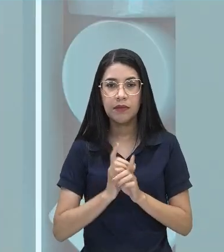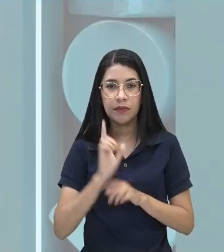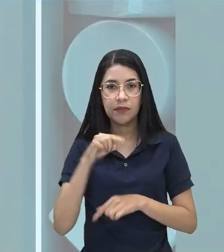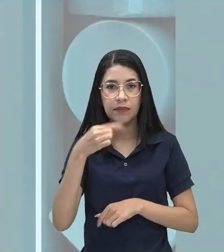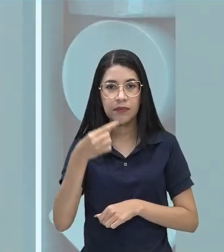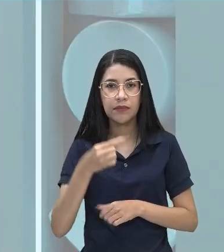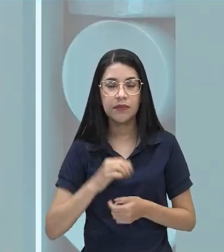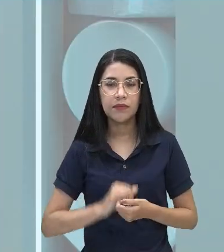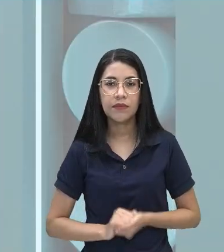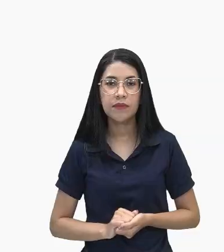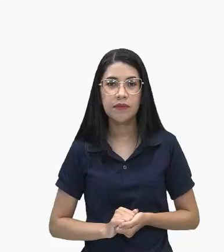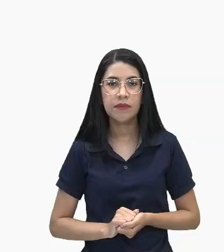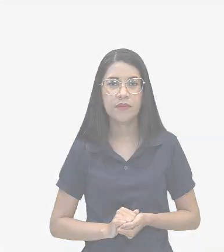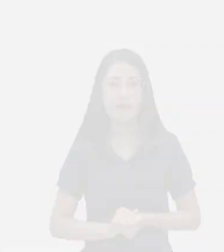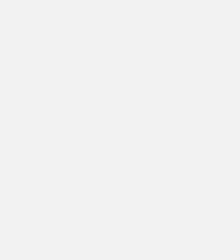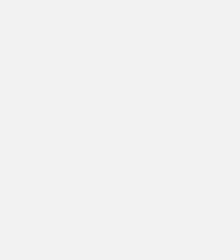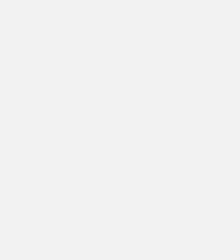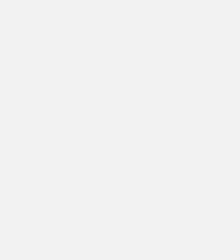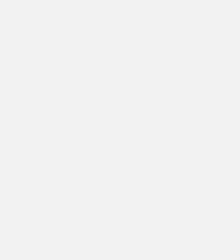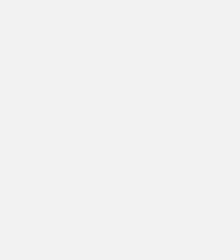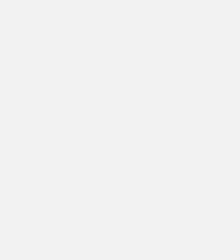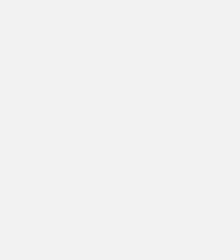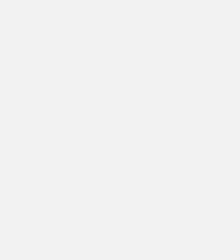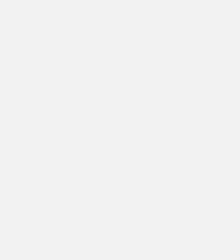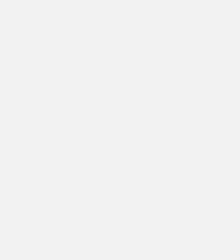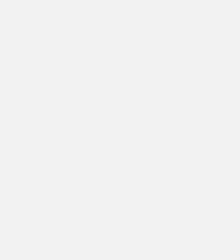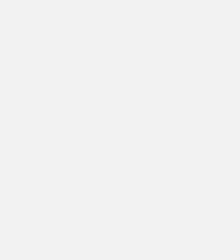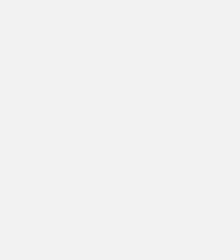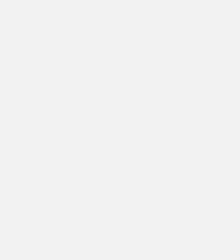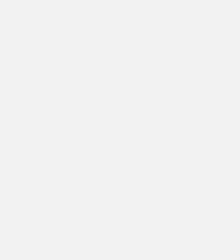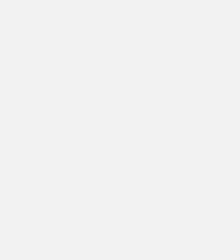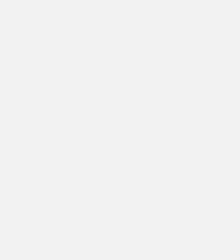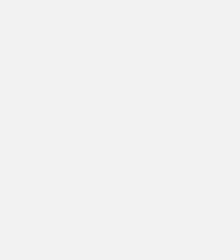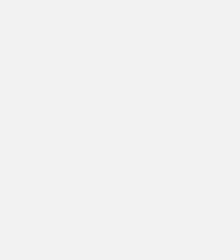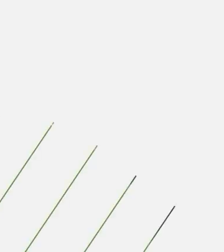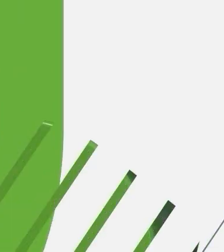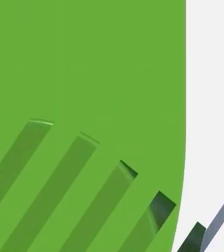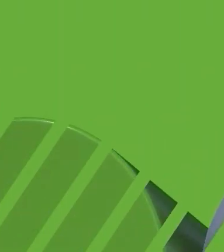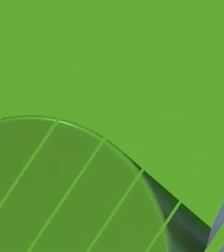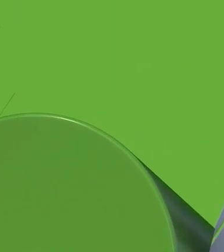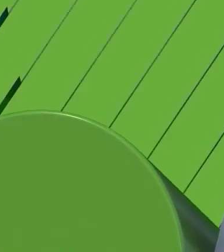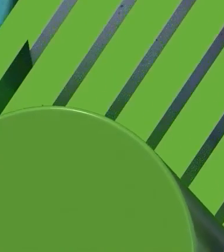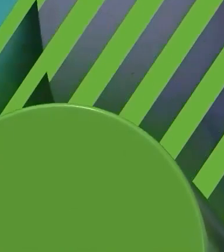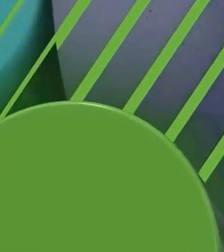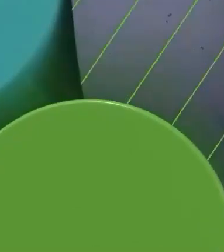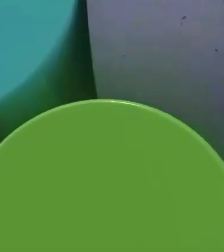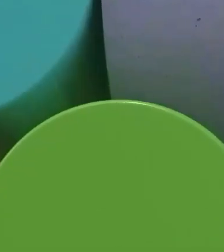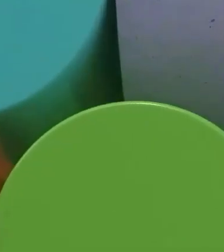próxima.